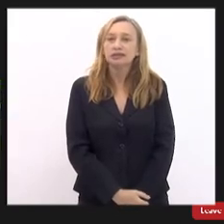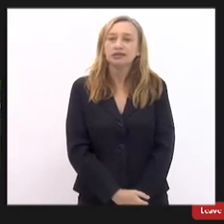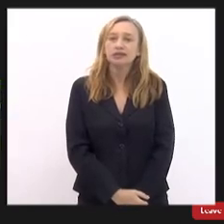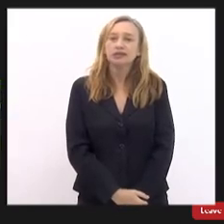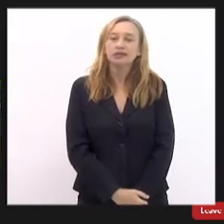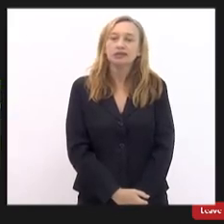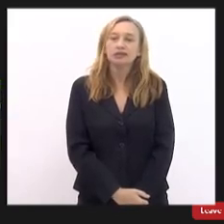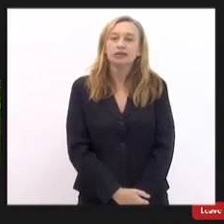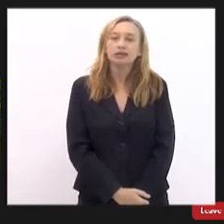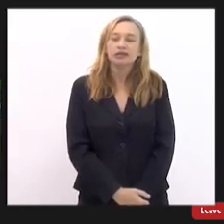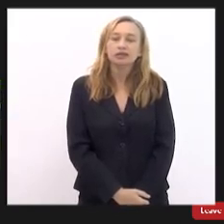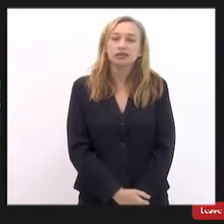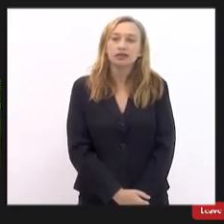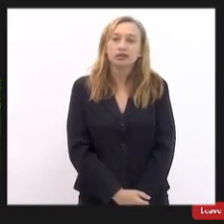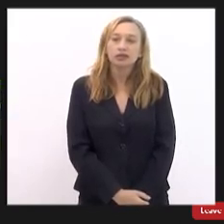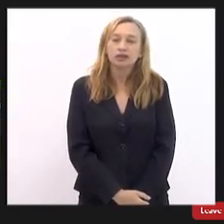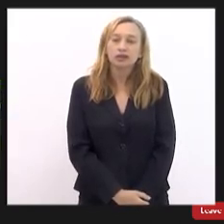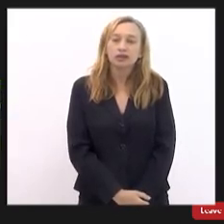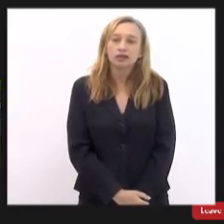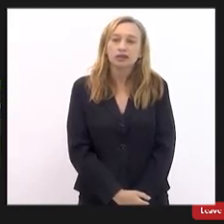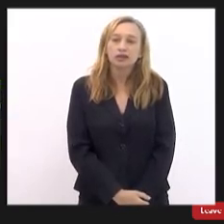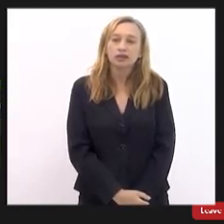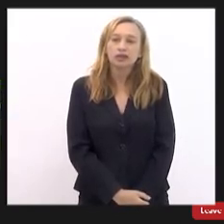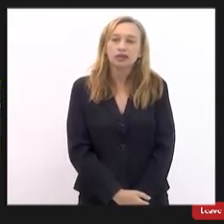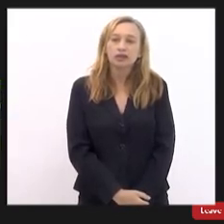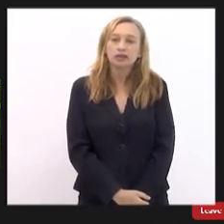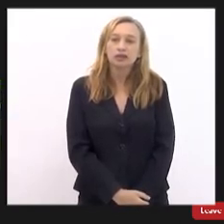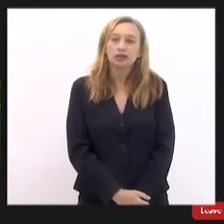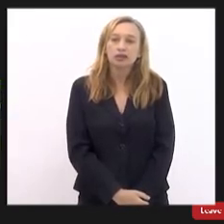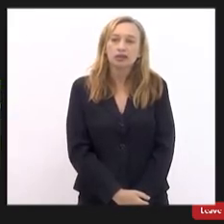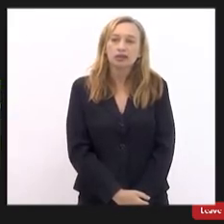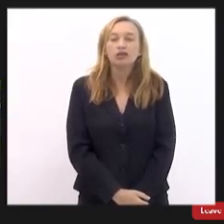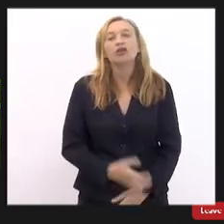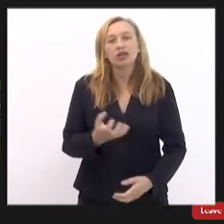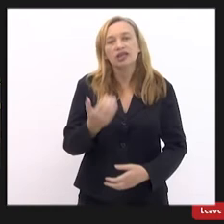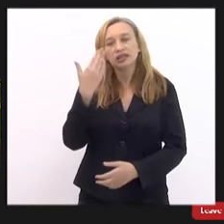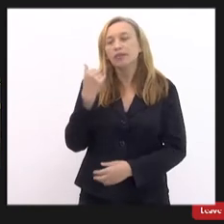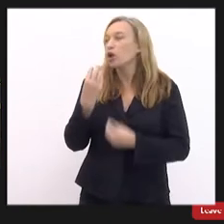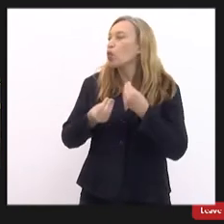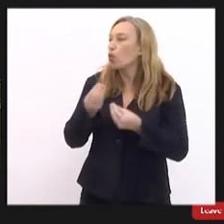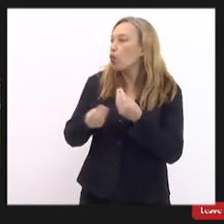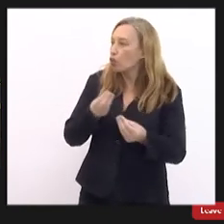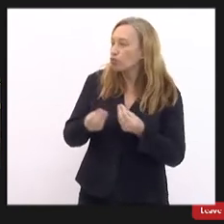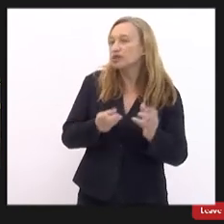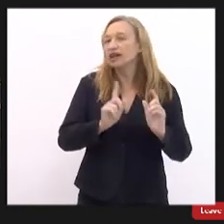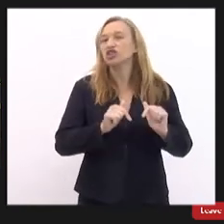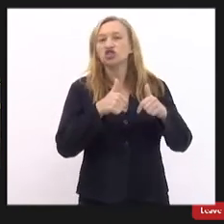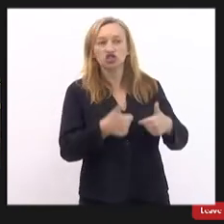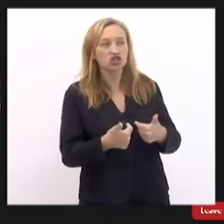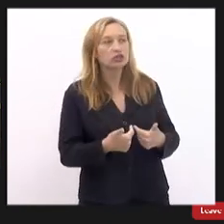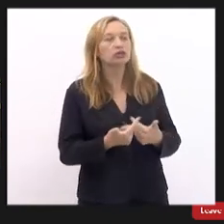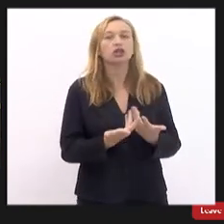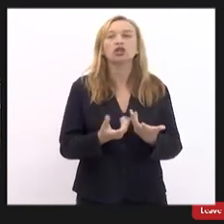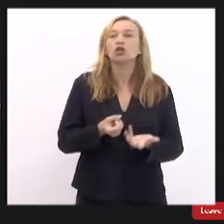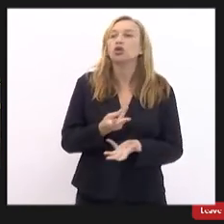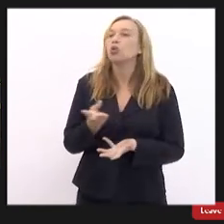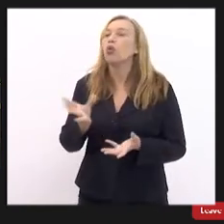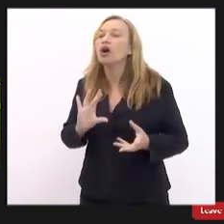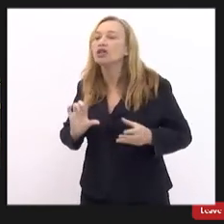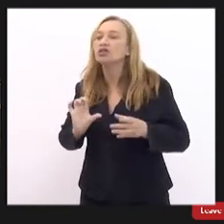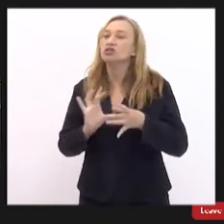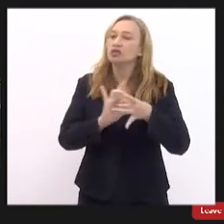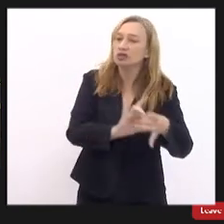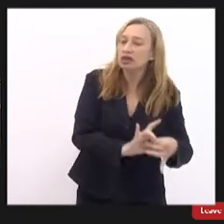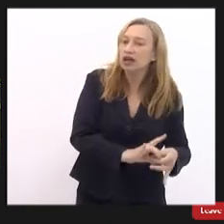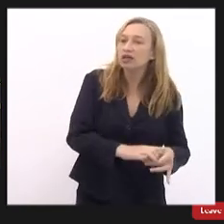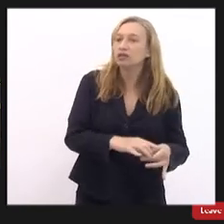só se tem uma noção hoje de como é que está esse crédito, né, se tem de fato quantos vinculados, ou se isso